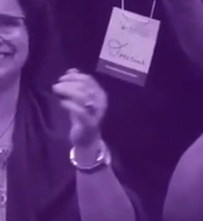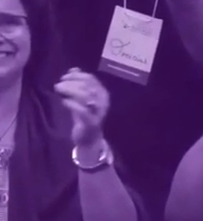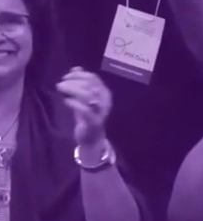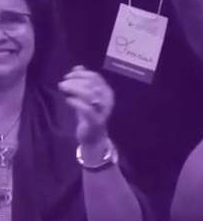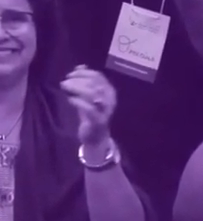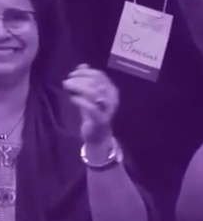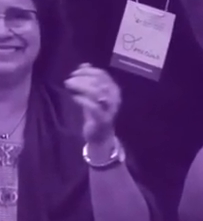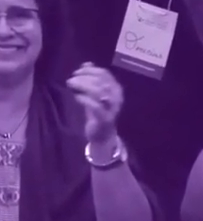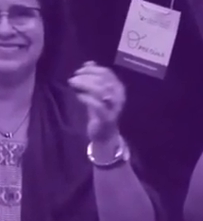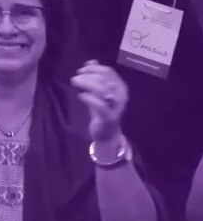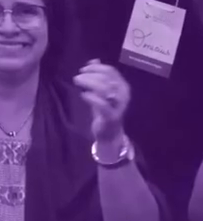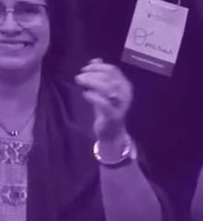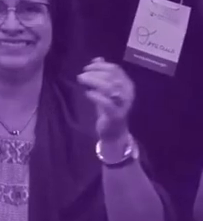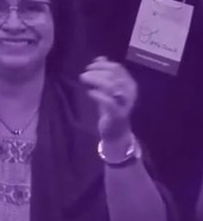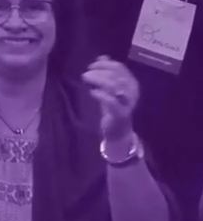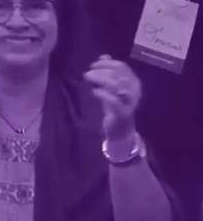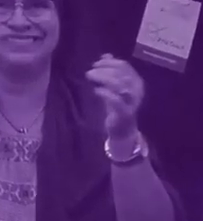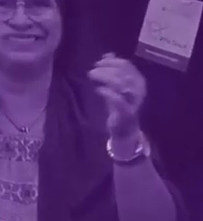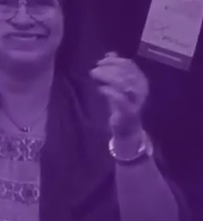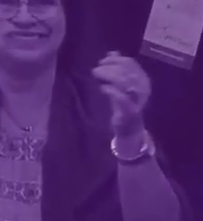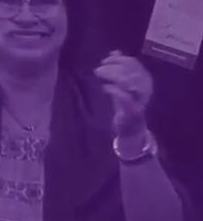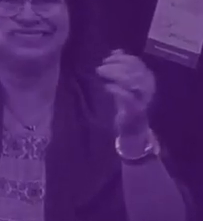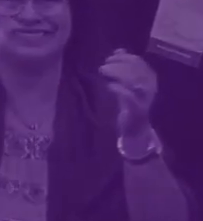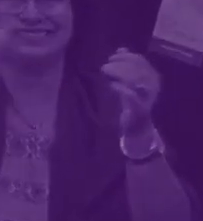de poder.